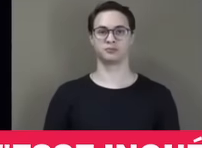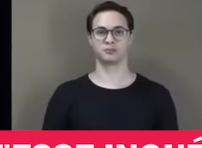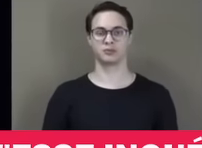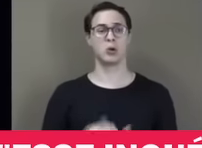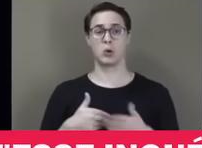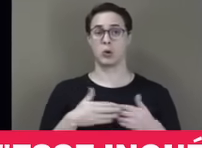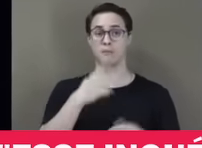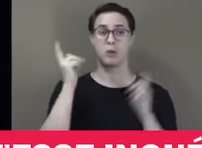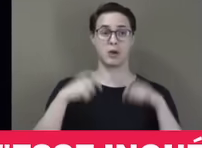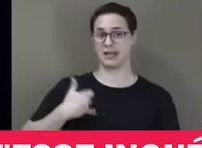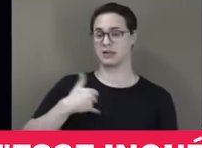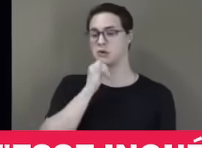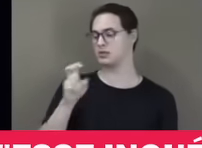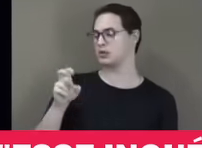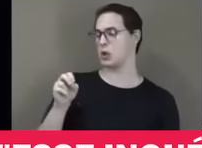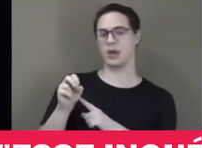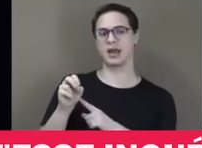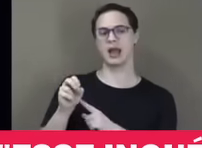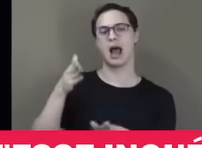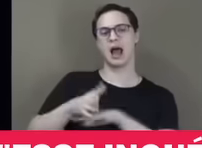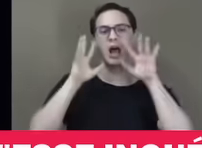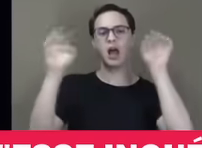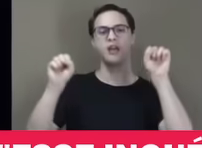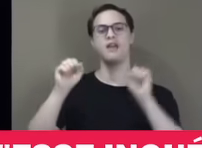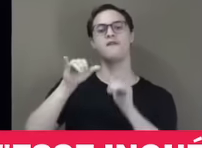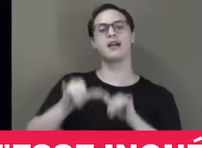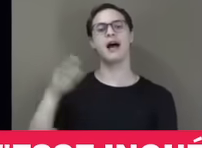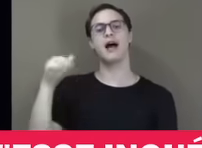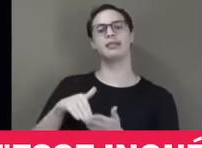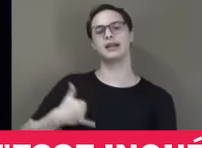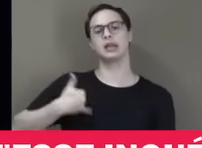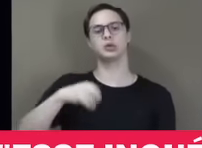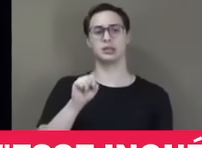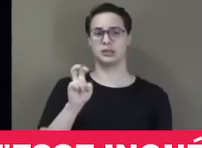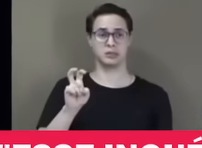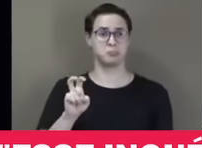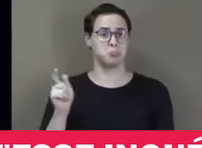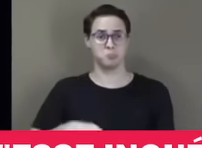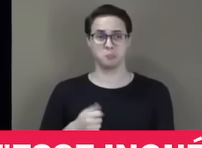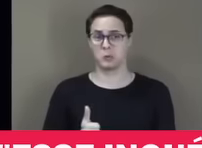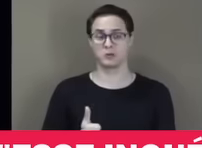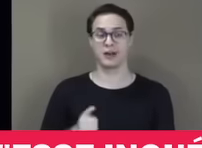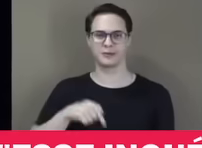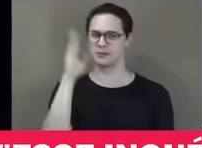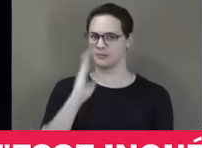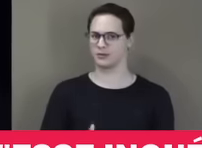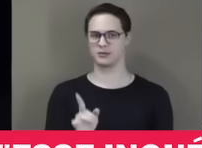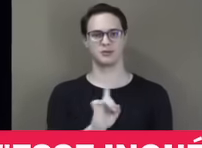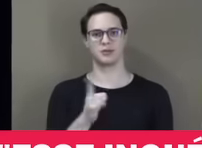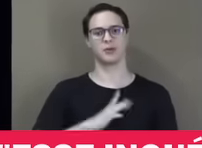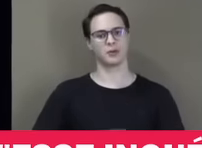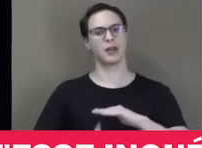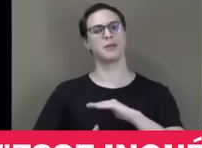nomeado aos 50 anos e ficar até os 85 anos, por exemplo. Há casos. No Brasil, não. Há um limite